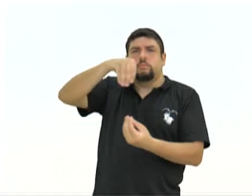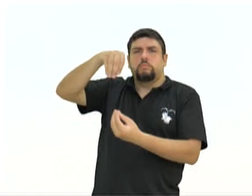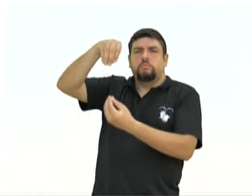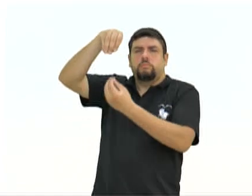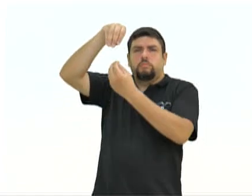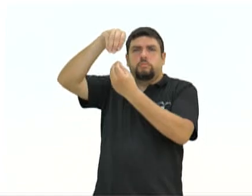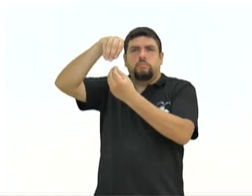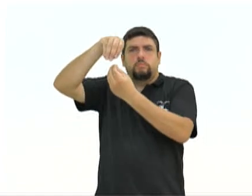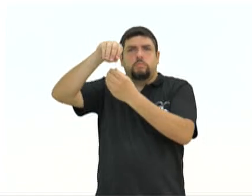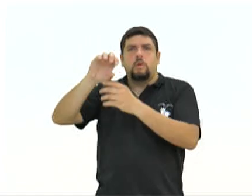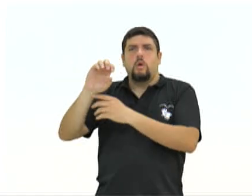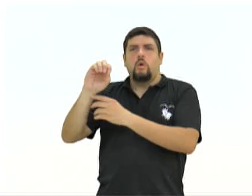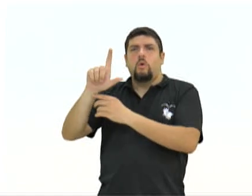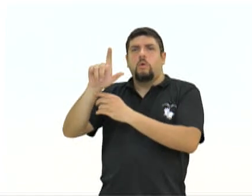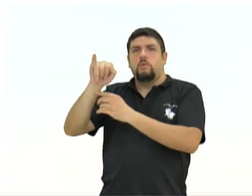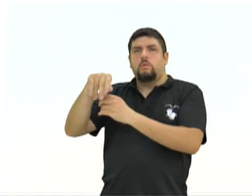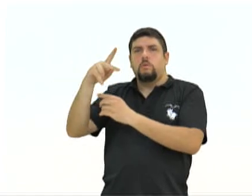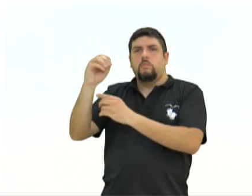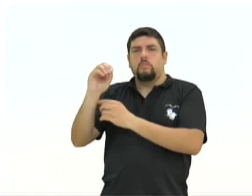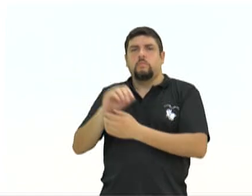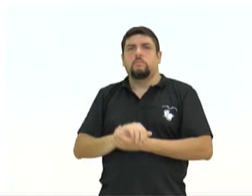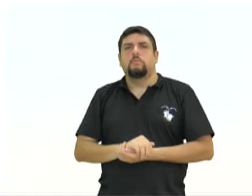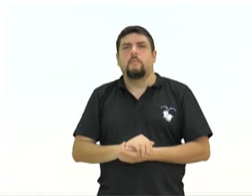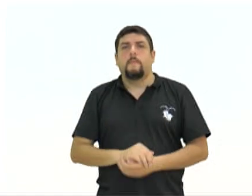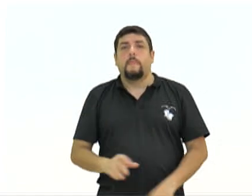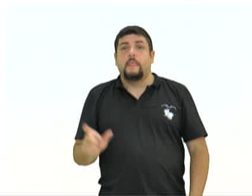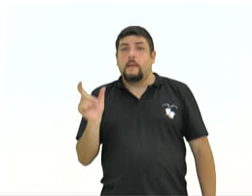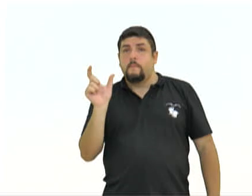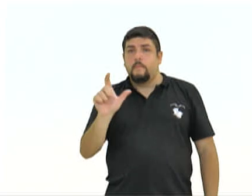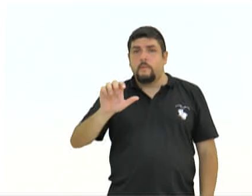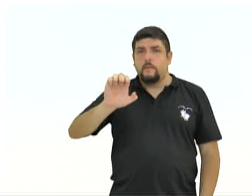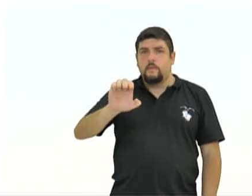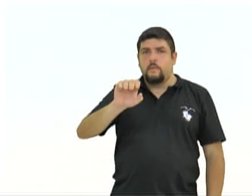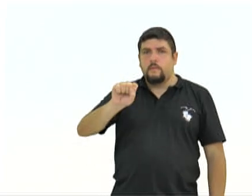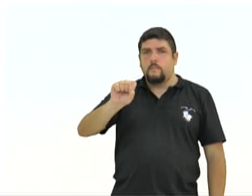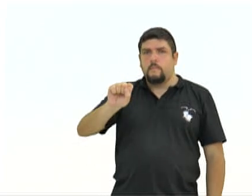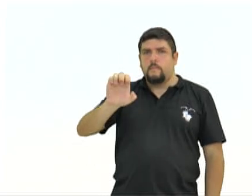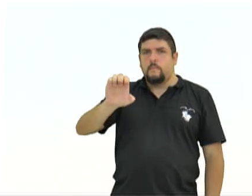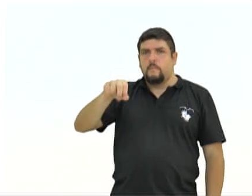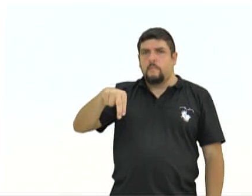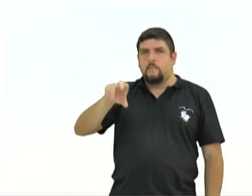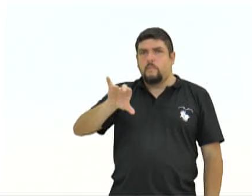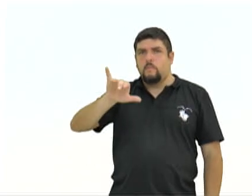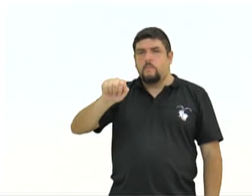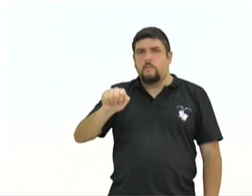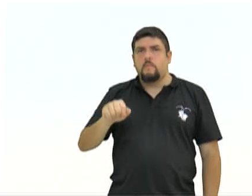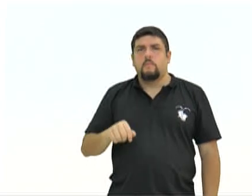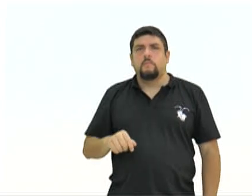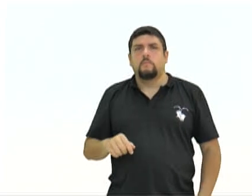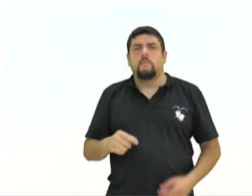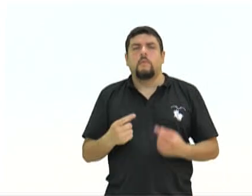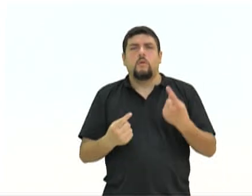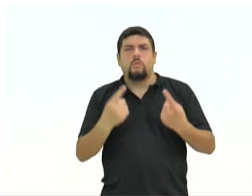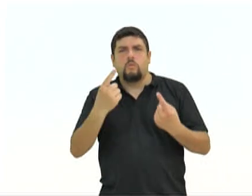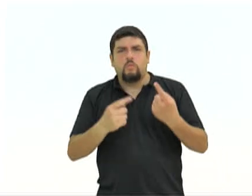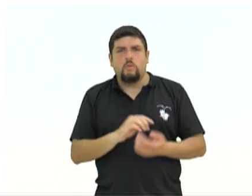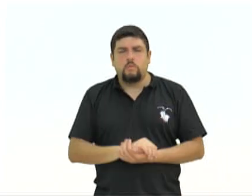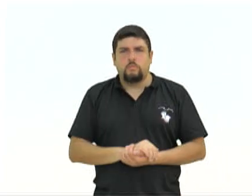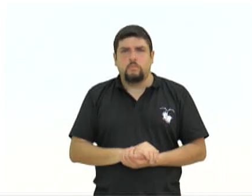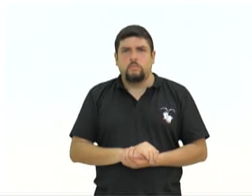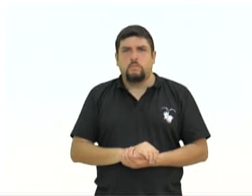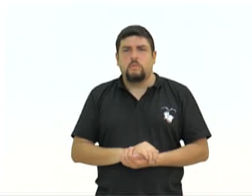deuses. A palavra essência que está em destaque, que está sublinhada. Então, as 4 alternativas abaixo